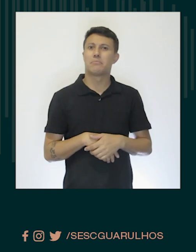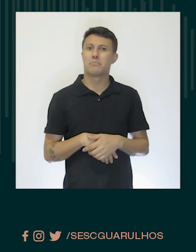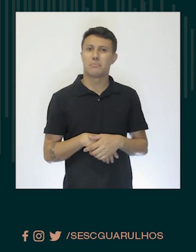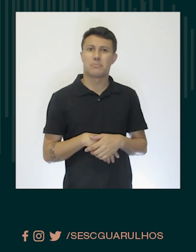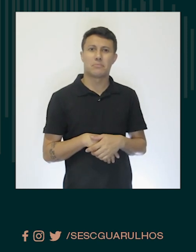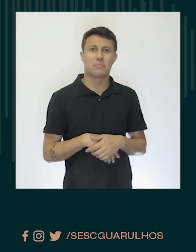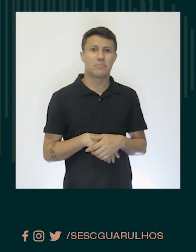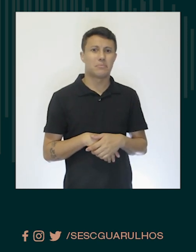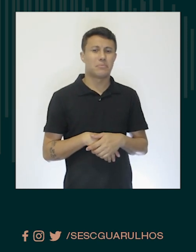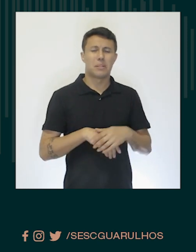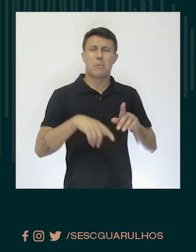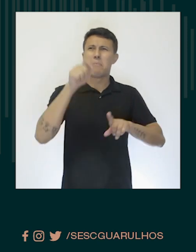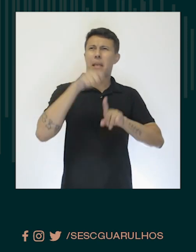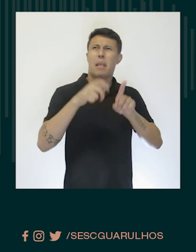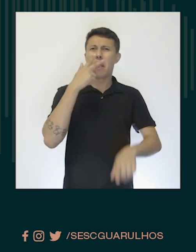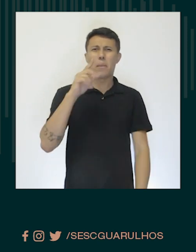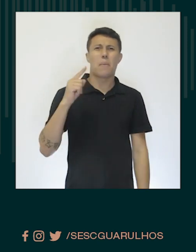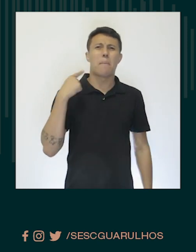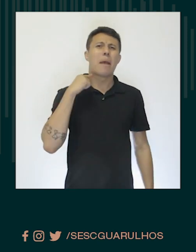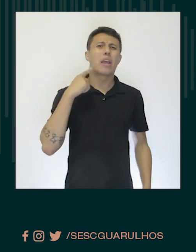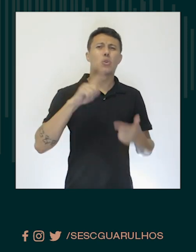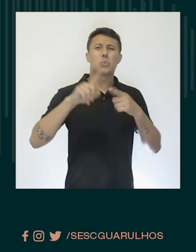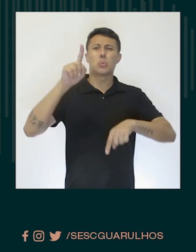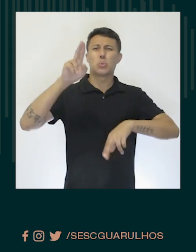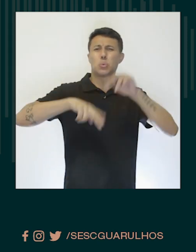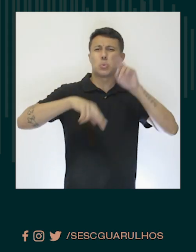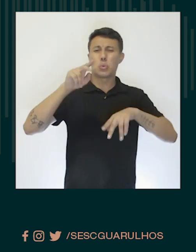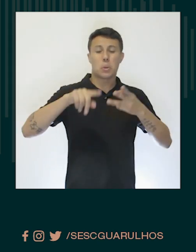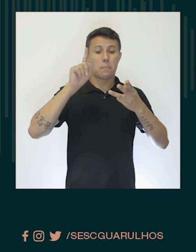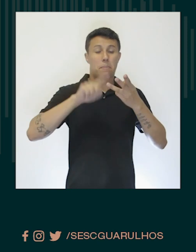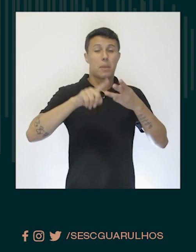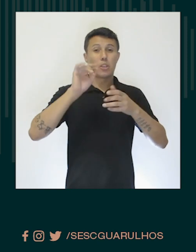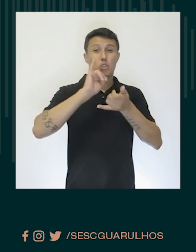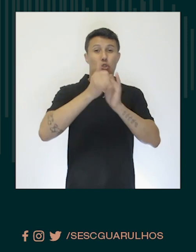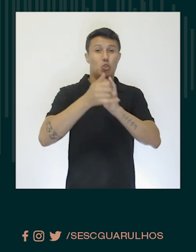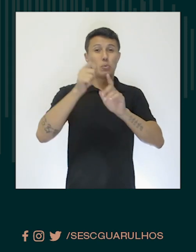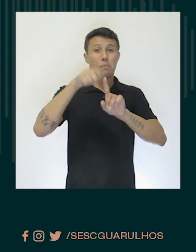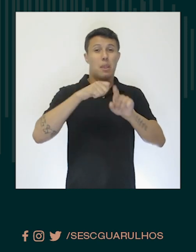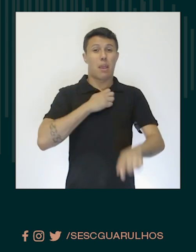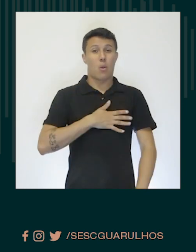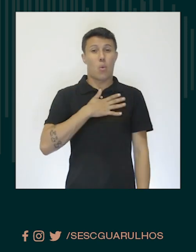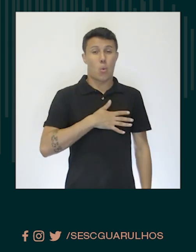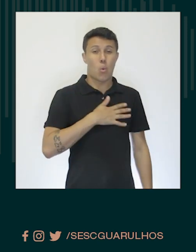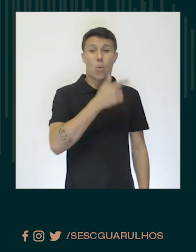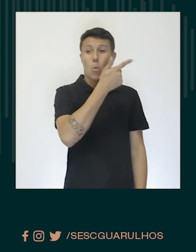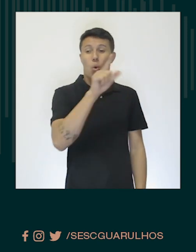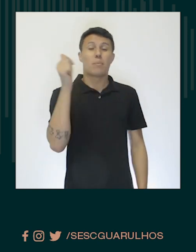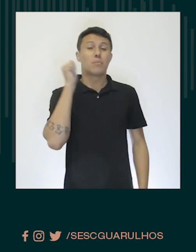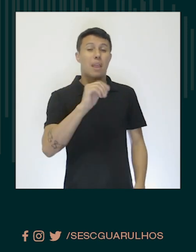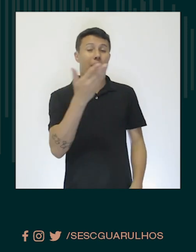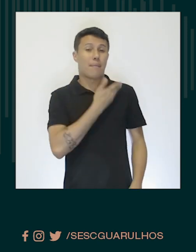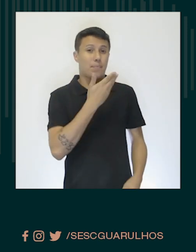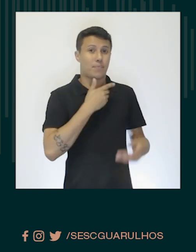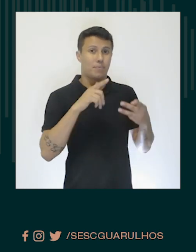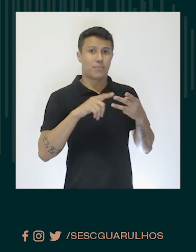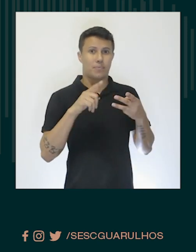maio, junho, algo assim. E em julho, agosto, uma outra amiga nossa, que é a Carol